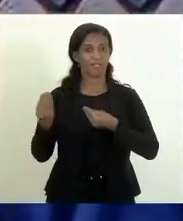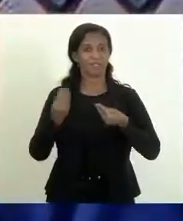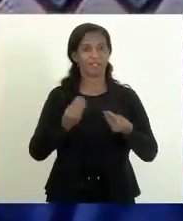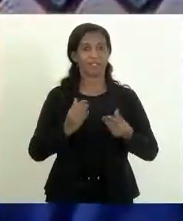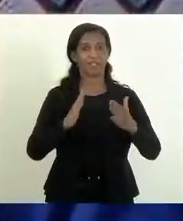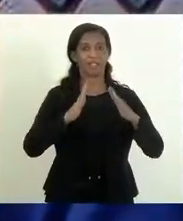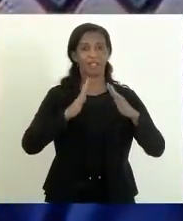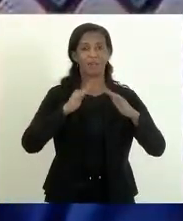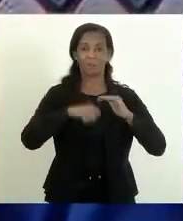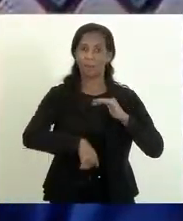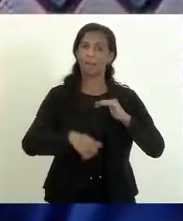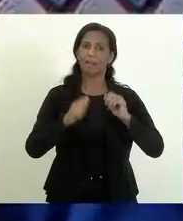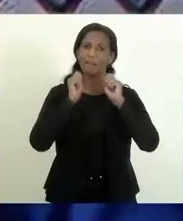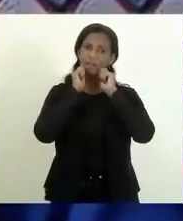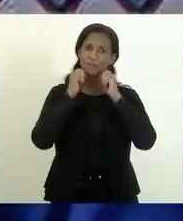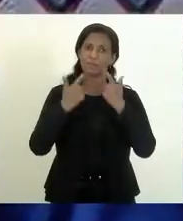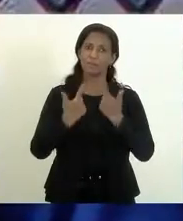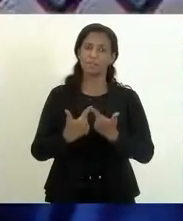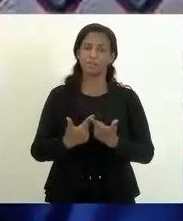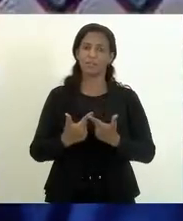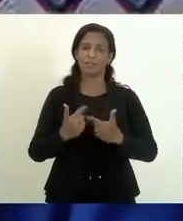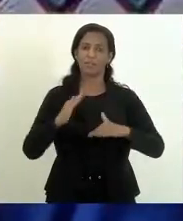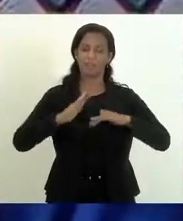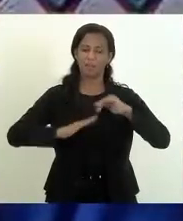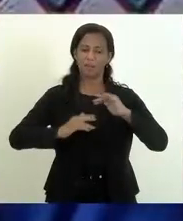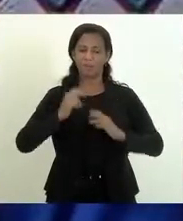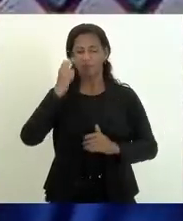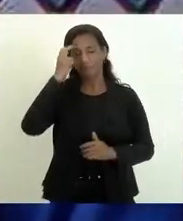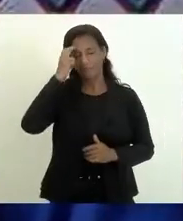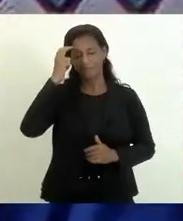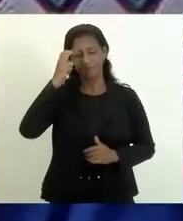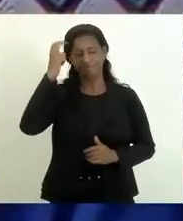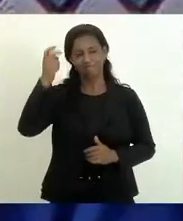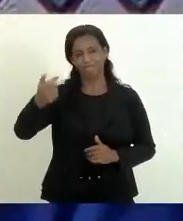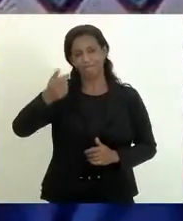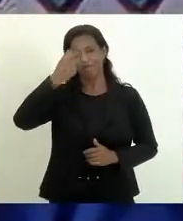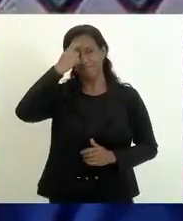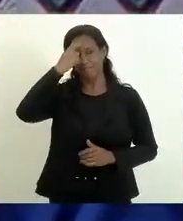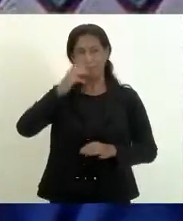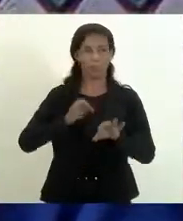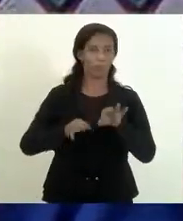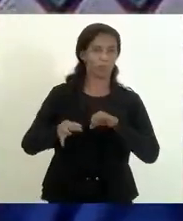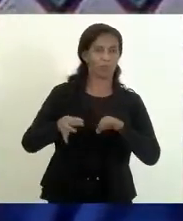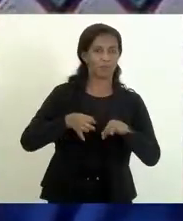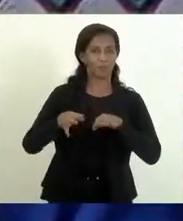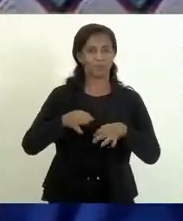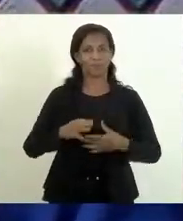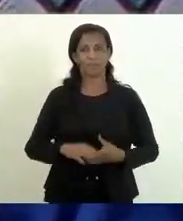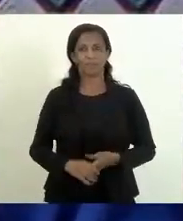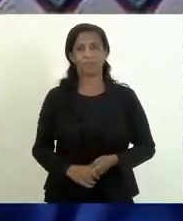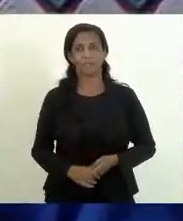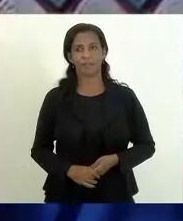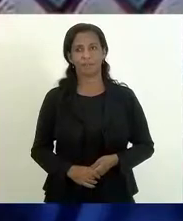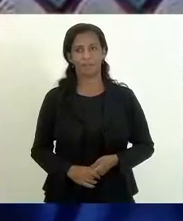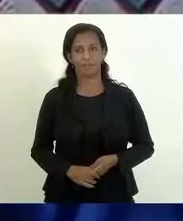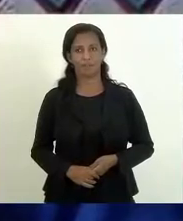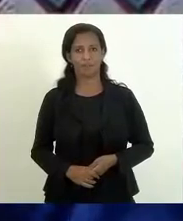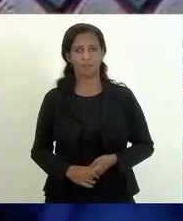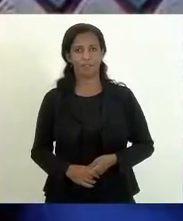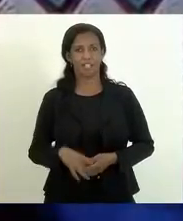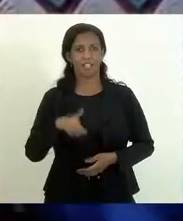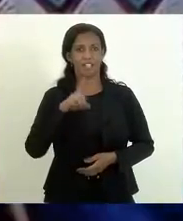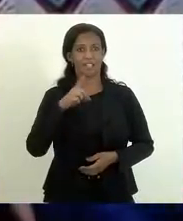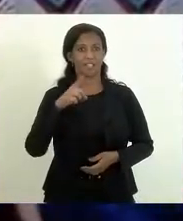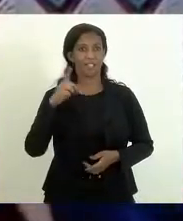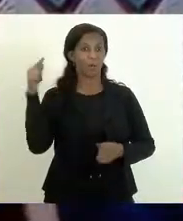casas legislativas, da capacidade intelectual, cognitiva, organizativa, da desnaturalização,